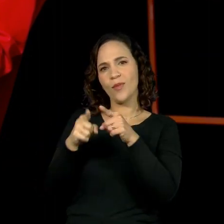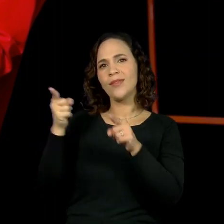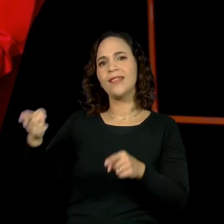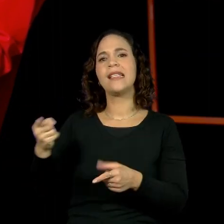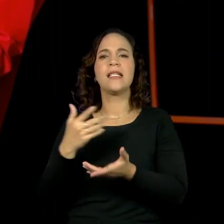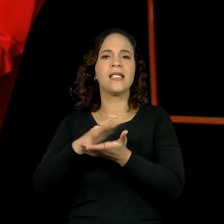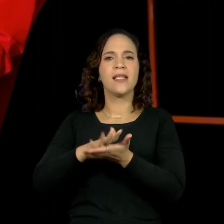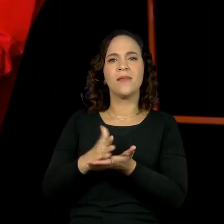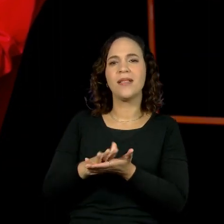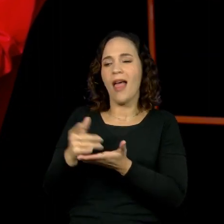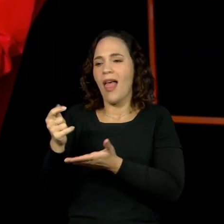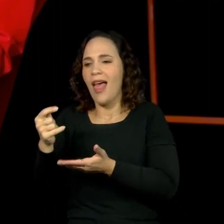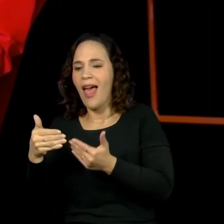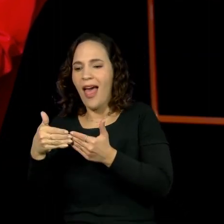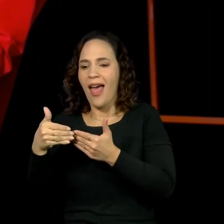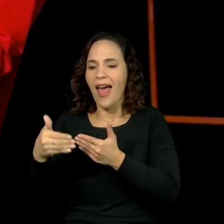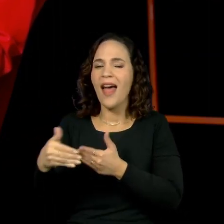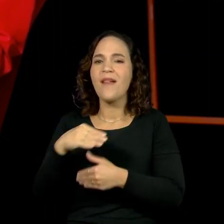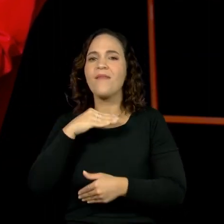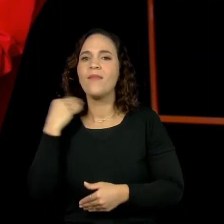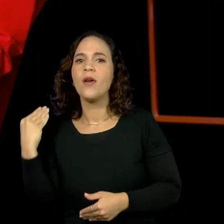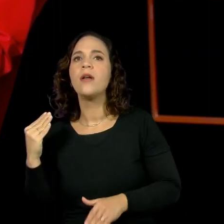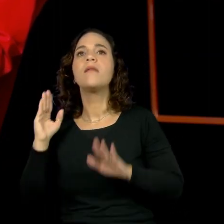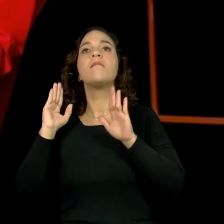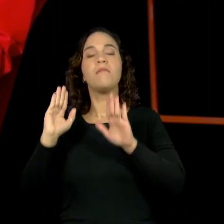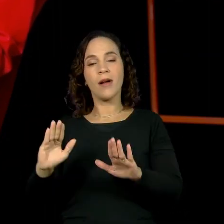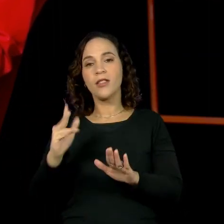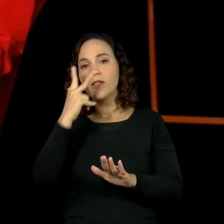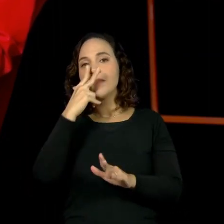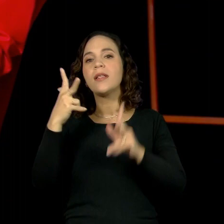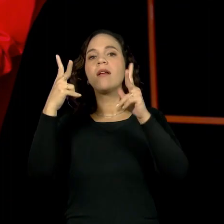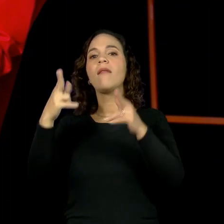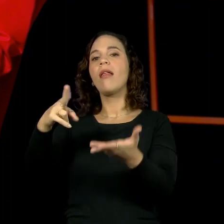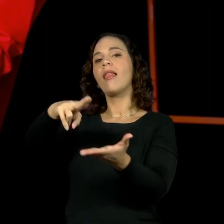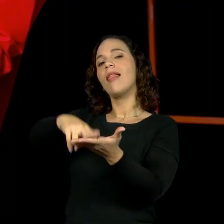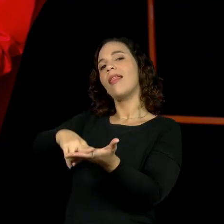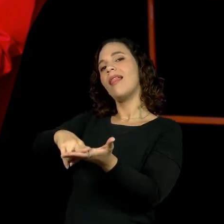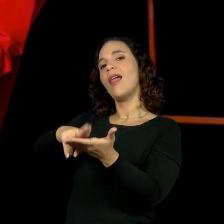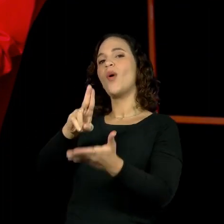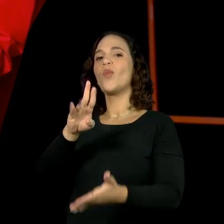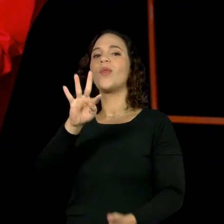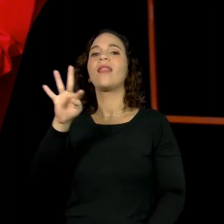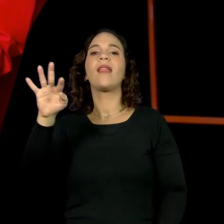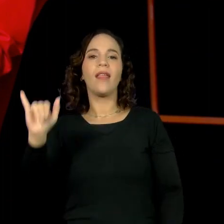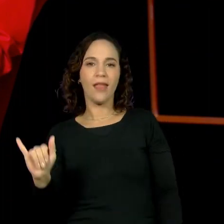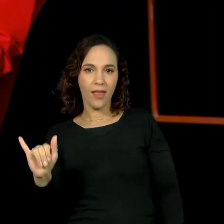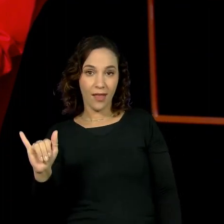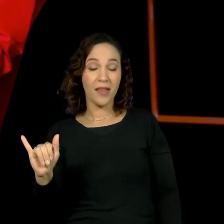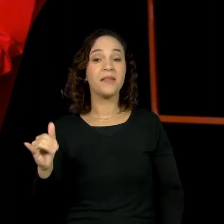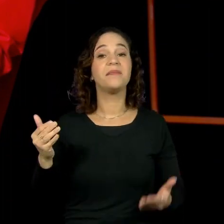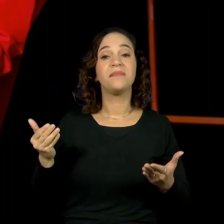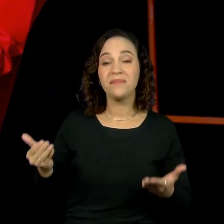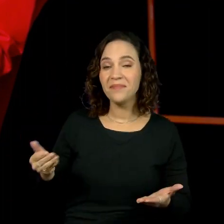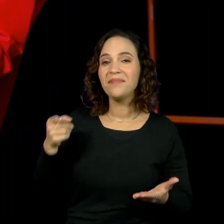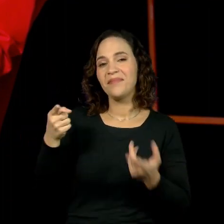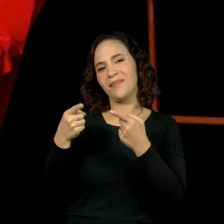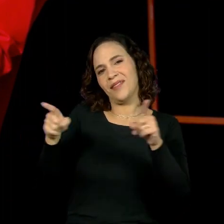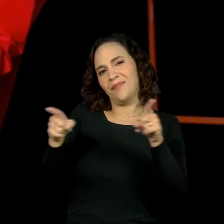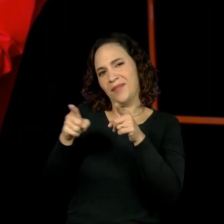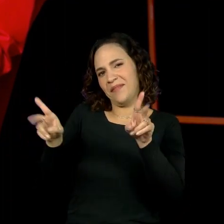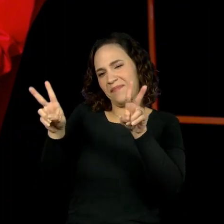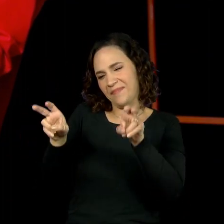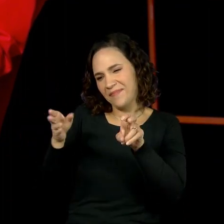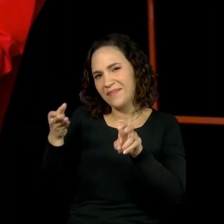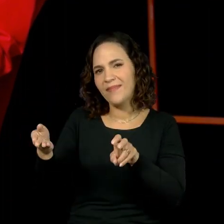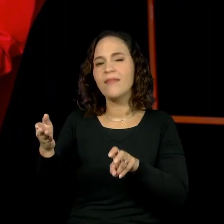não morre. E eu te digo, volta e meia o samba está na UTI. Né? E a gente está aqui, o nosso trabalho,